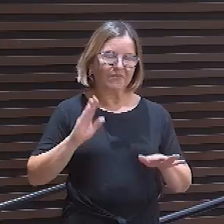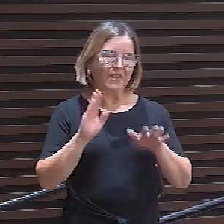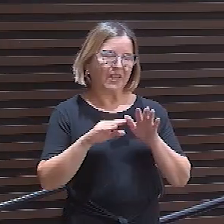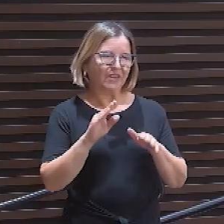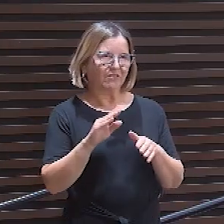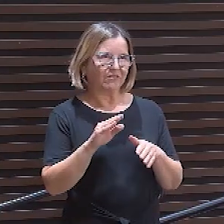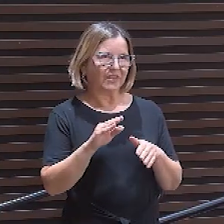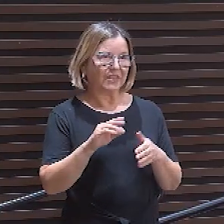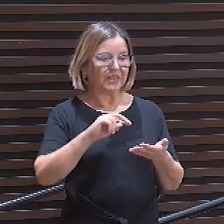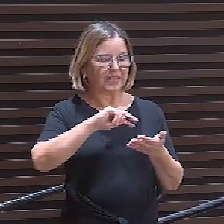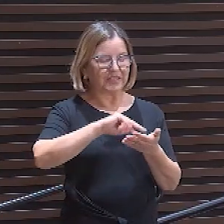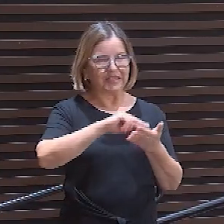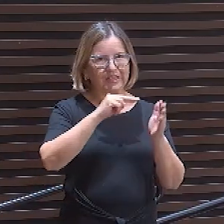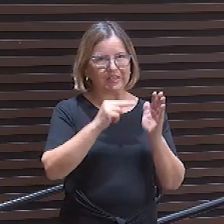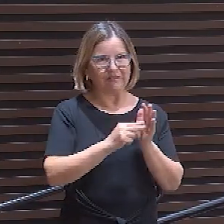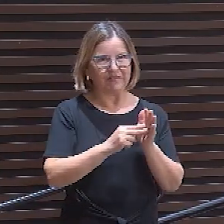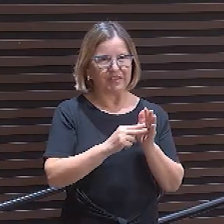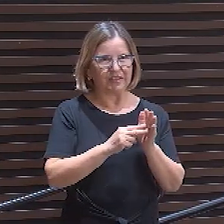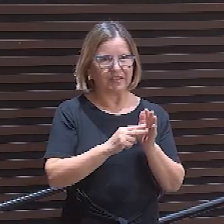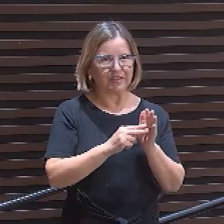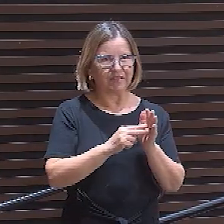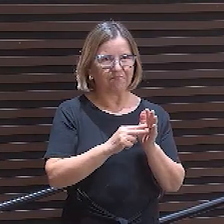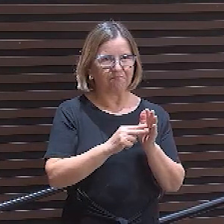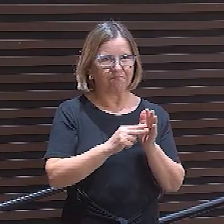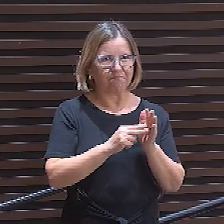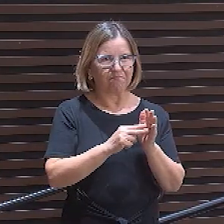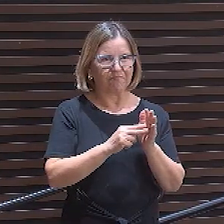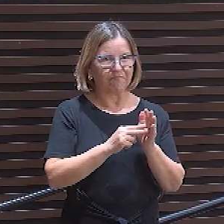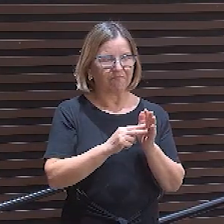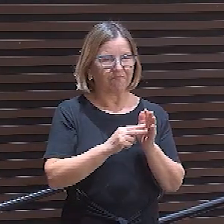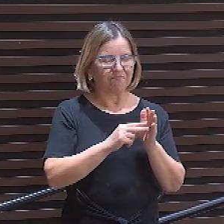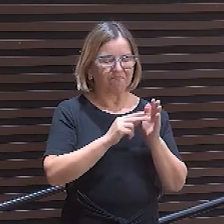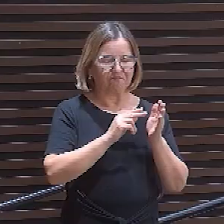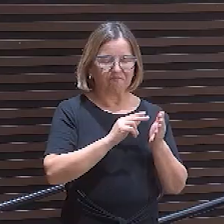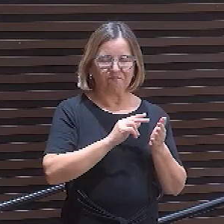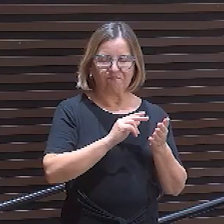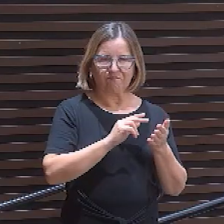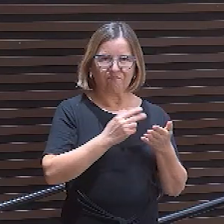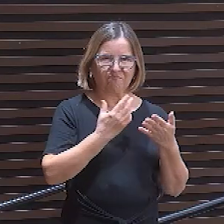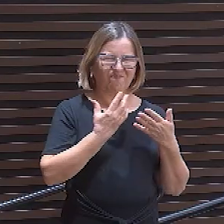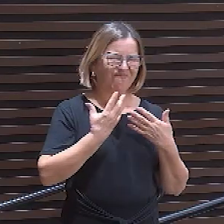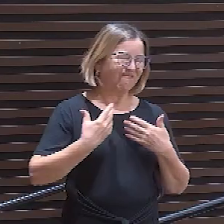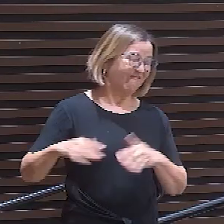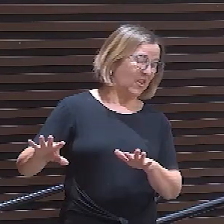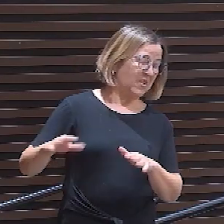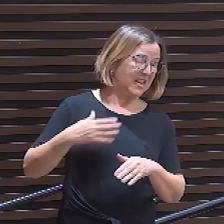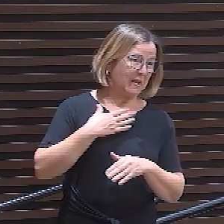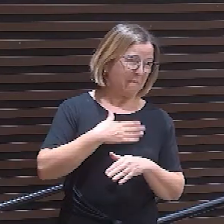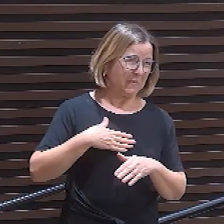e recompensas temporárias deste mundo. Assim como Moisés.